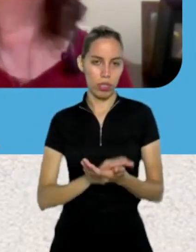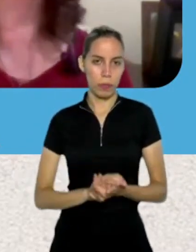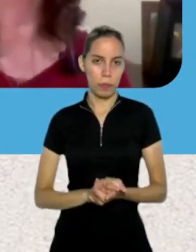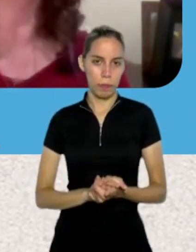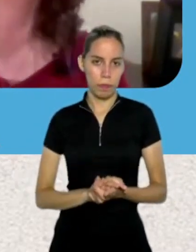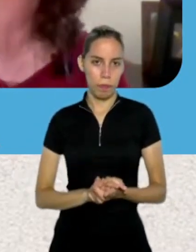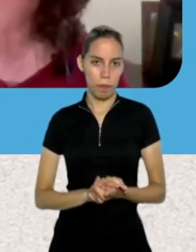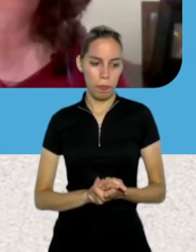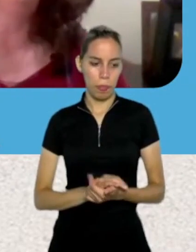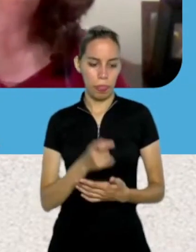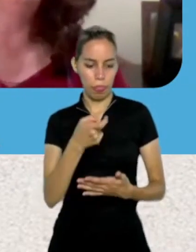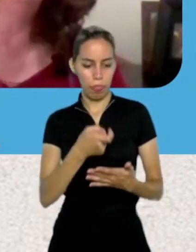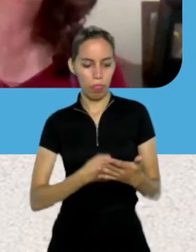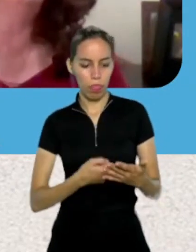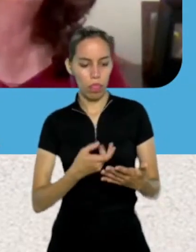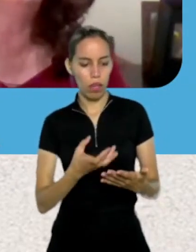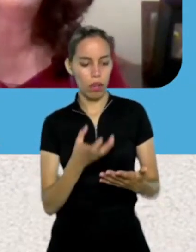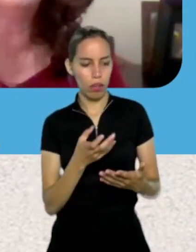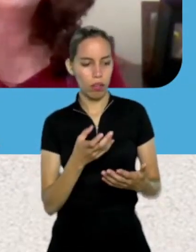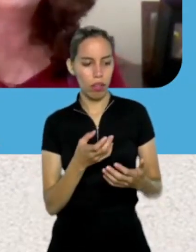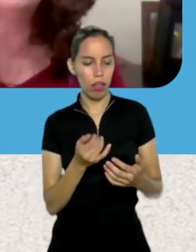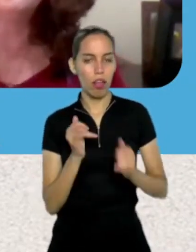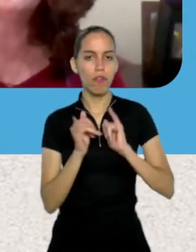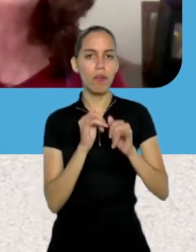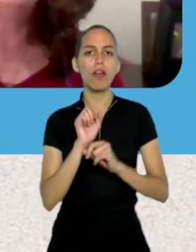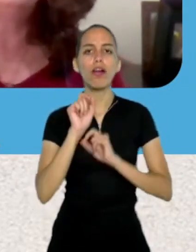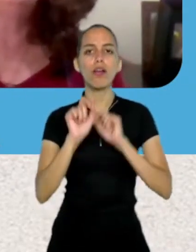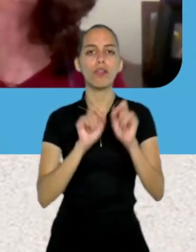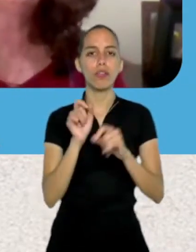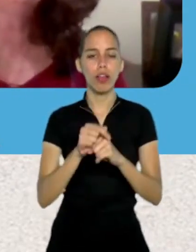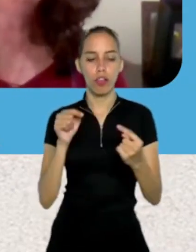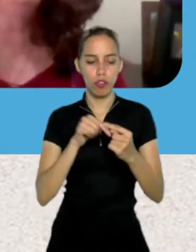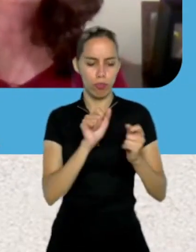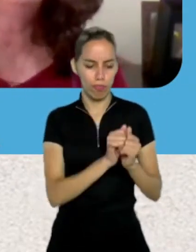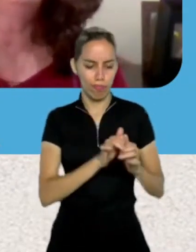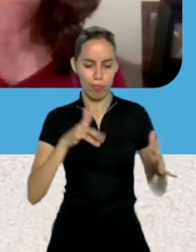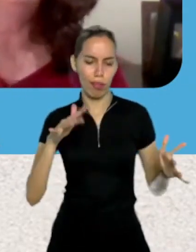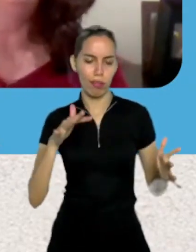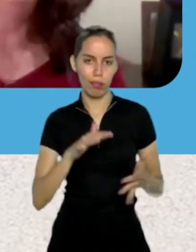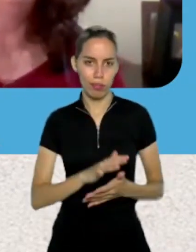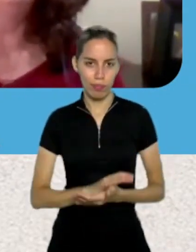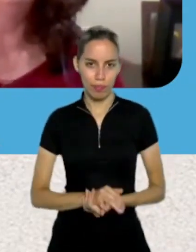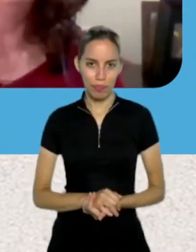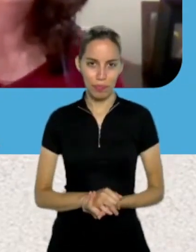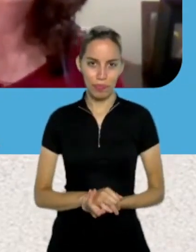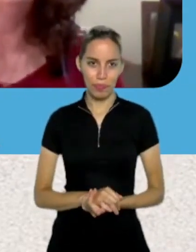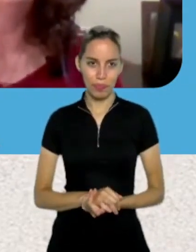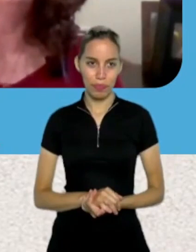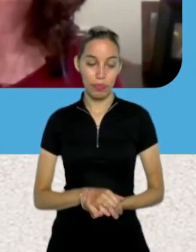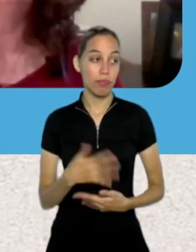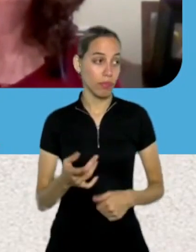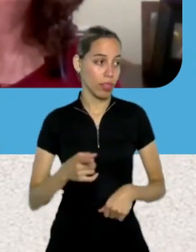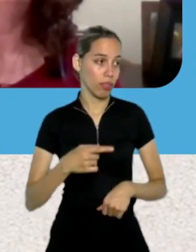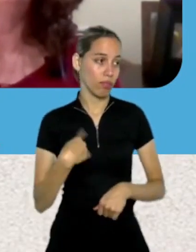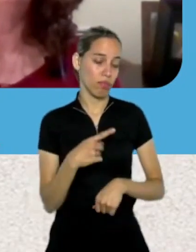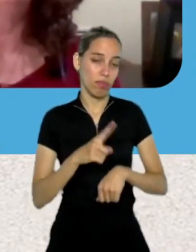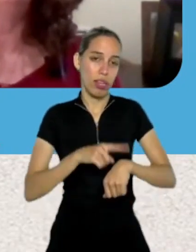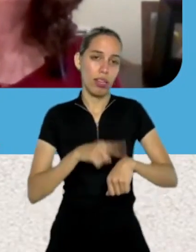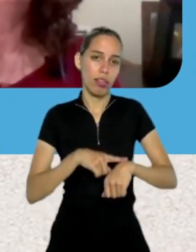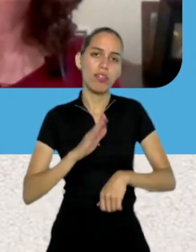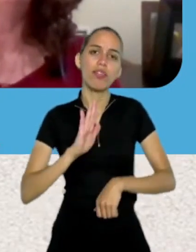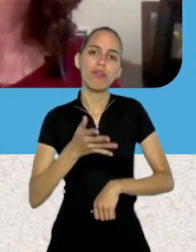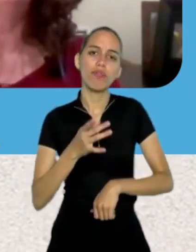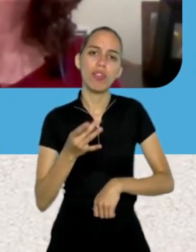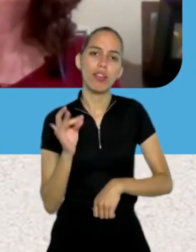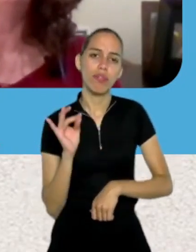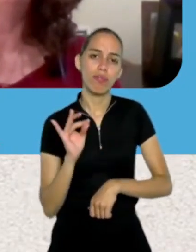naquele texto, né? É muito mágico mesmo. Agora o nosso tempo já está acabando aqui. Eu até